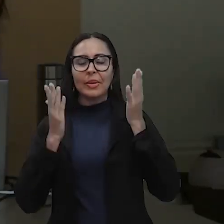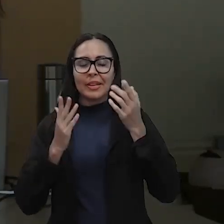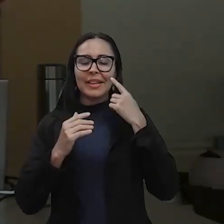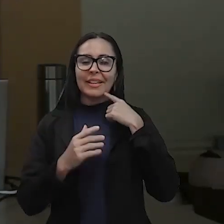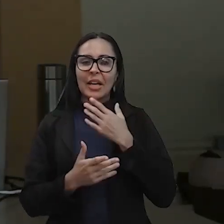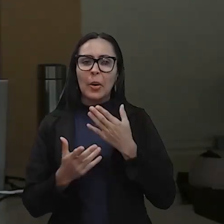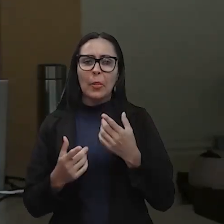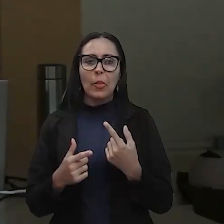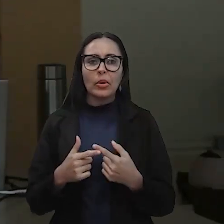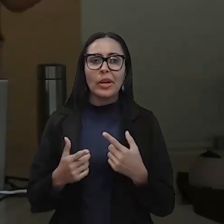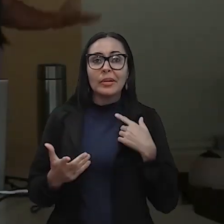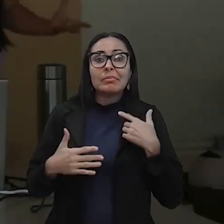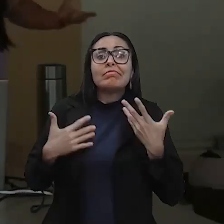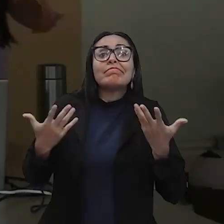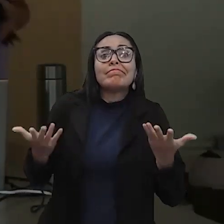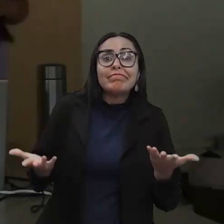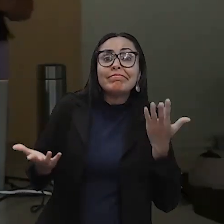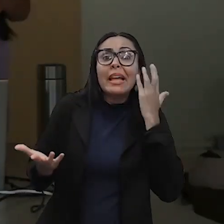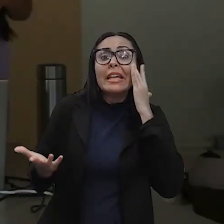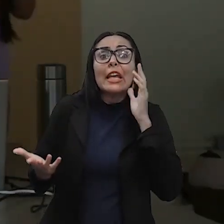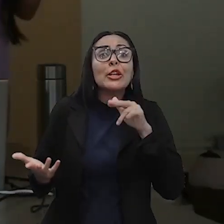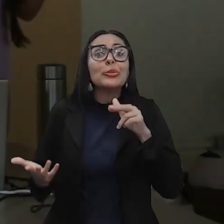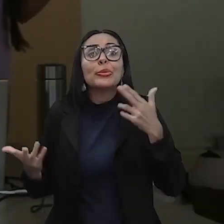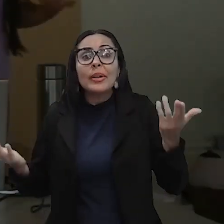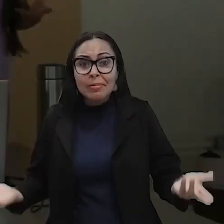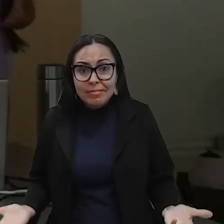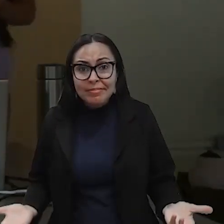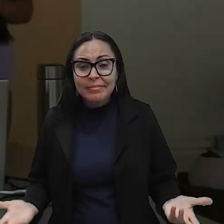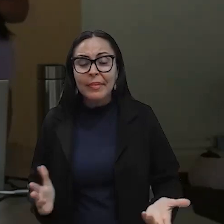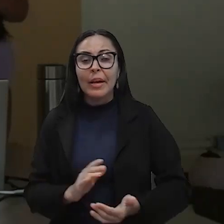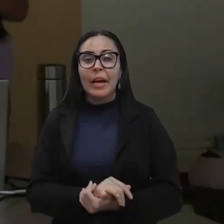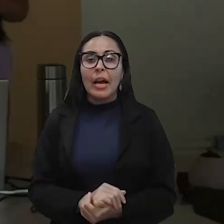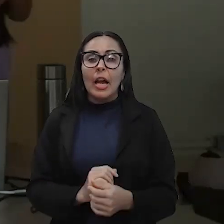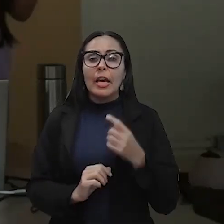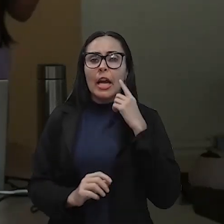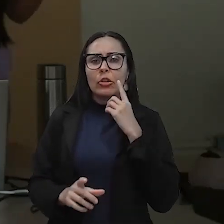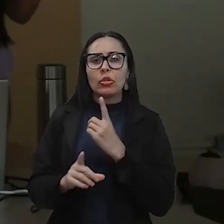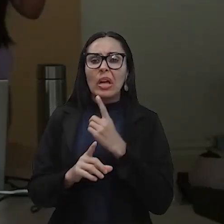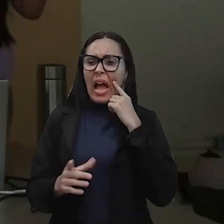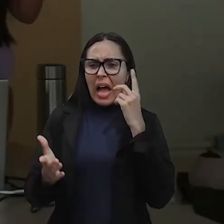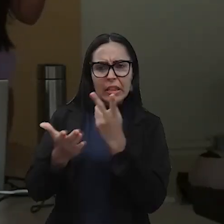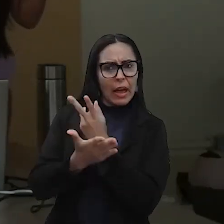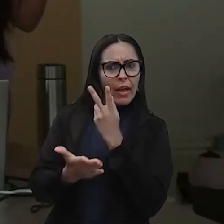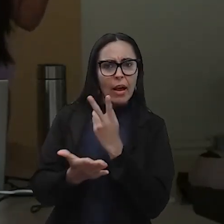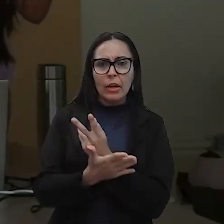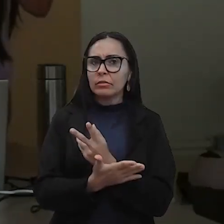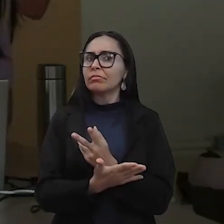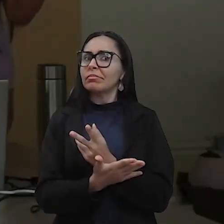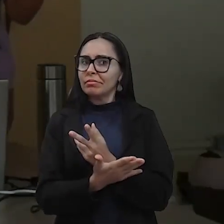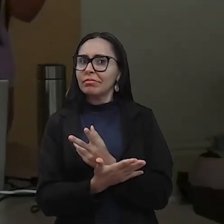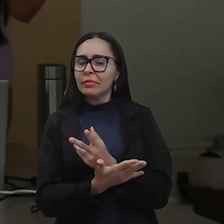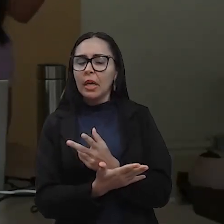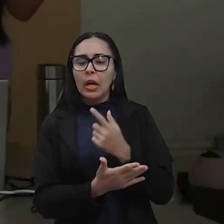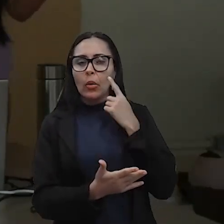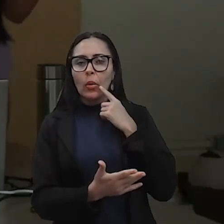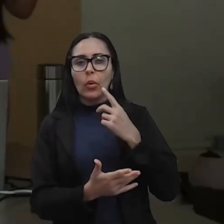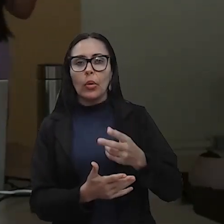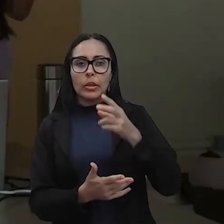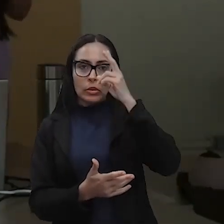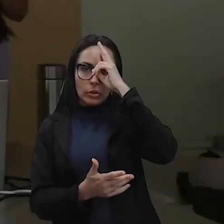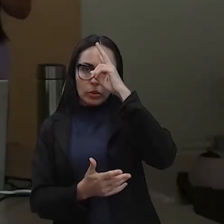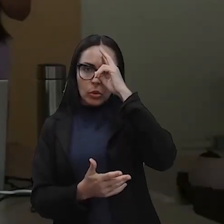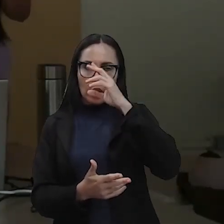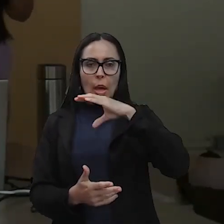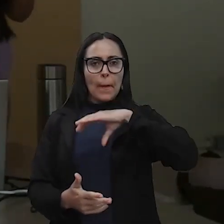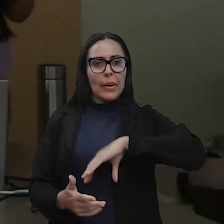né, teve um sangramento em borra de café e achou que algo de errado estava acontecendo. Ou até aquela história, eu menstruei 2 vezes no mesmo mês.